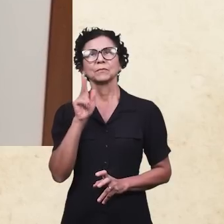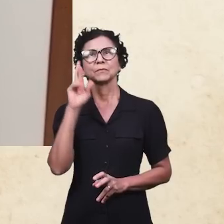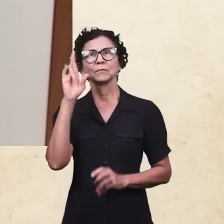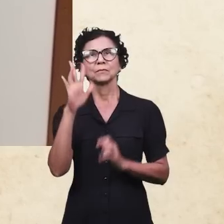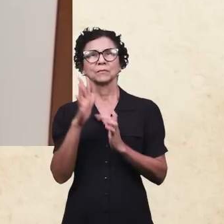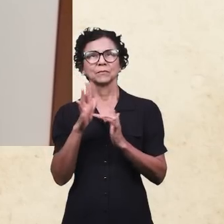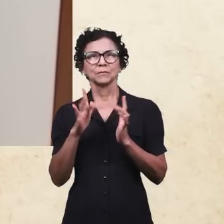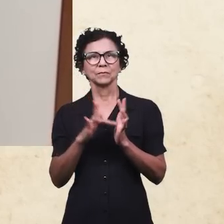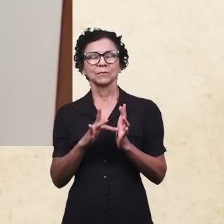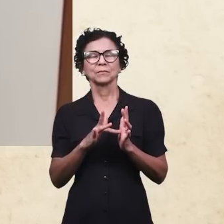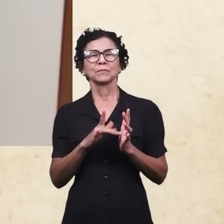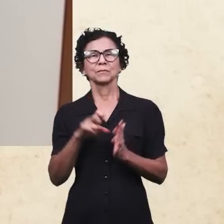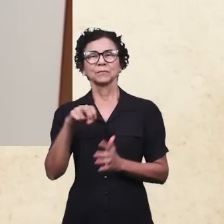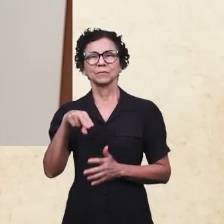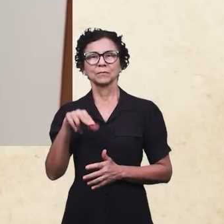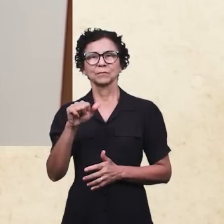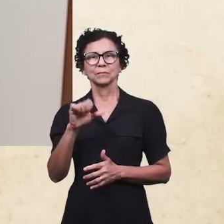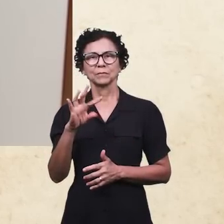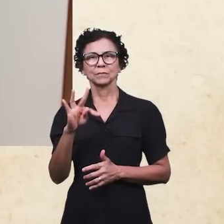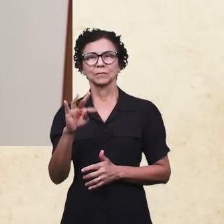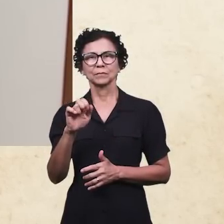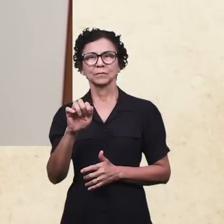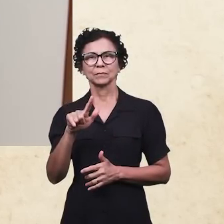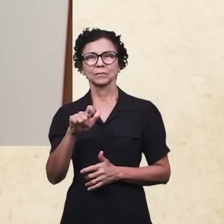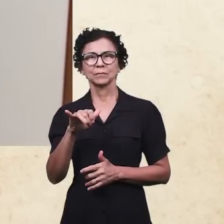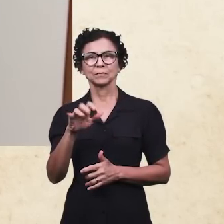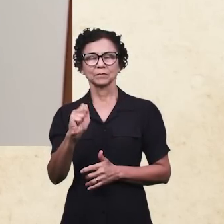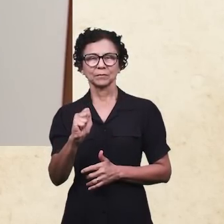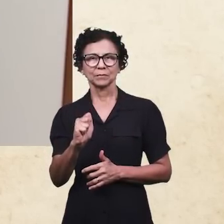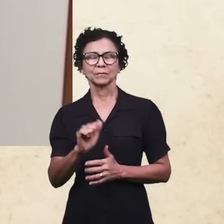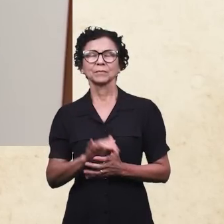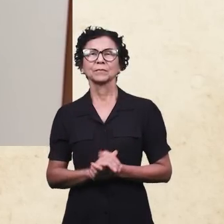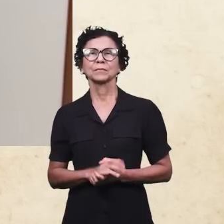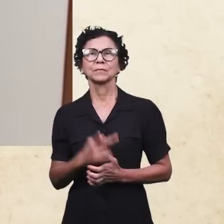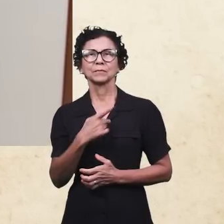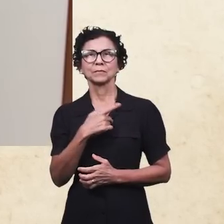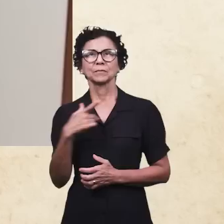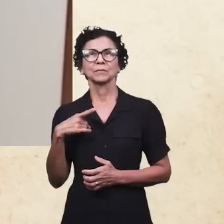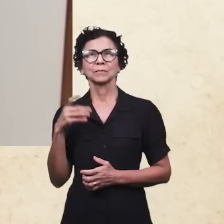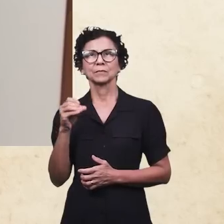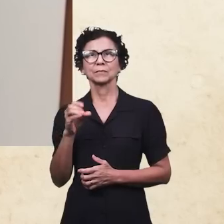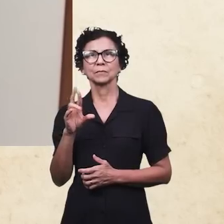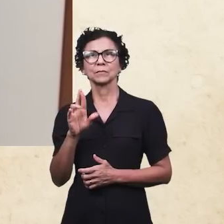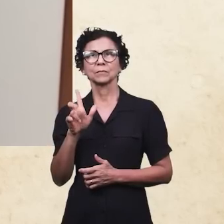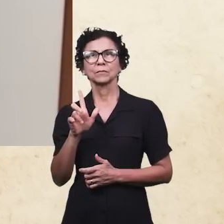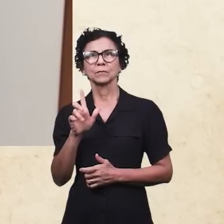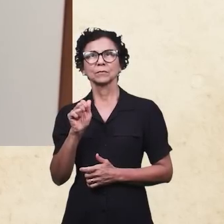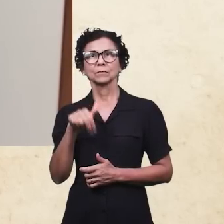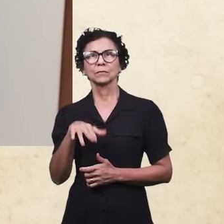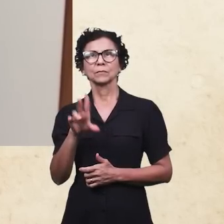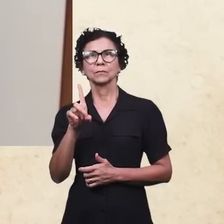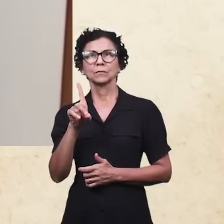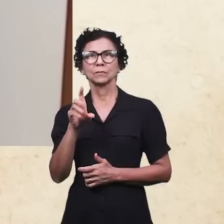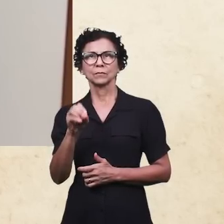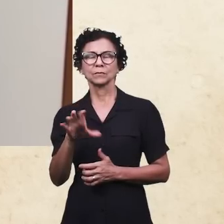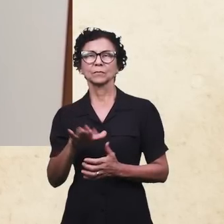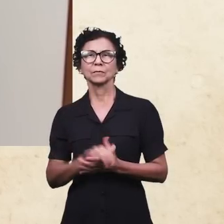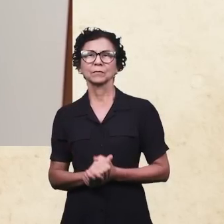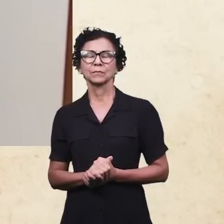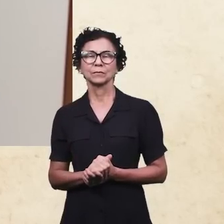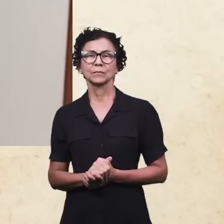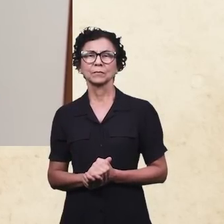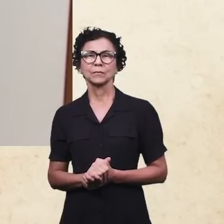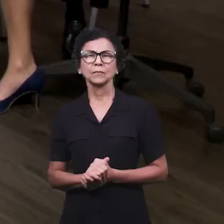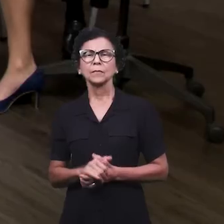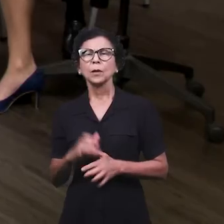A paz do Senhor, meu nome é Natália, sou de Brasília, da Igreja do Ministério do Pastor Orlando. E, pastor, a minha pergunta é: como eu posso ofertar o meu